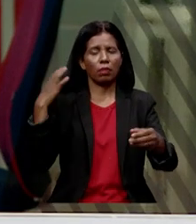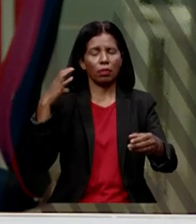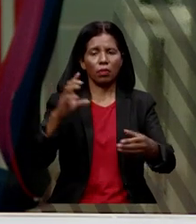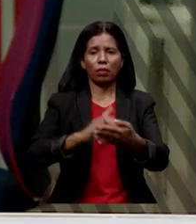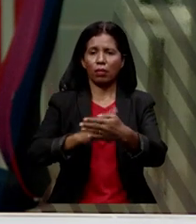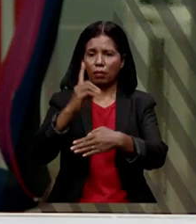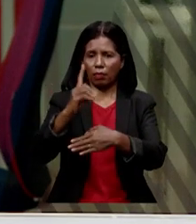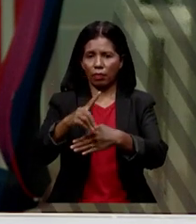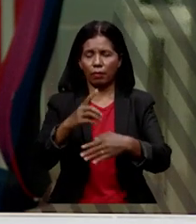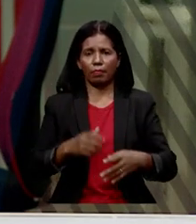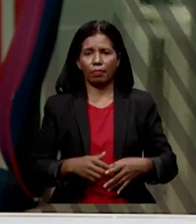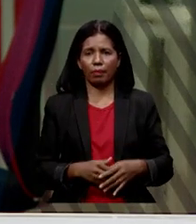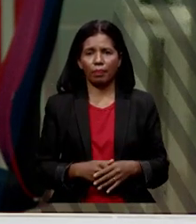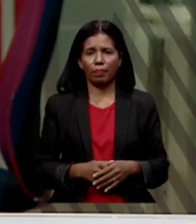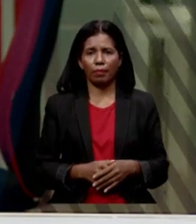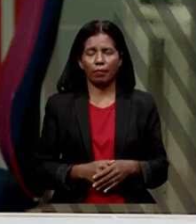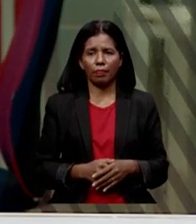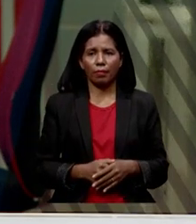desenvolvimento.